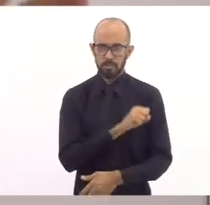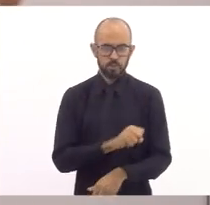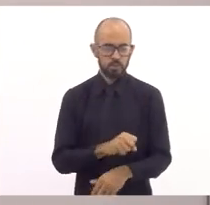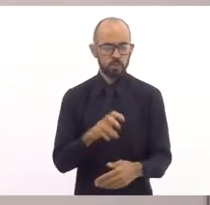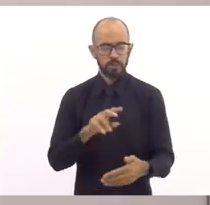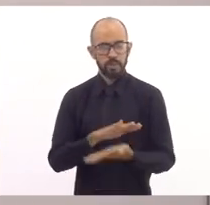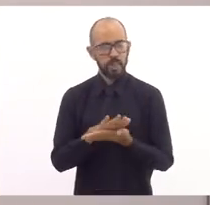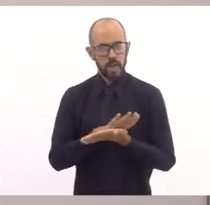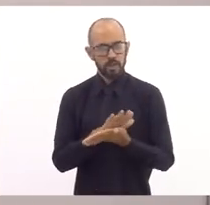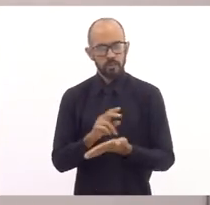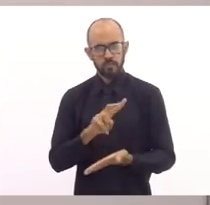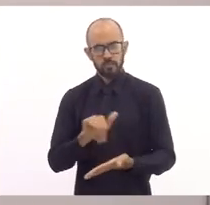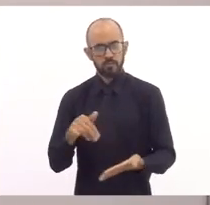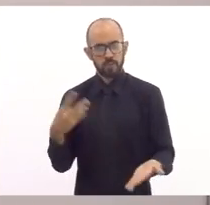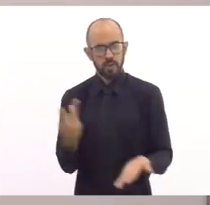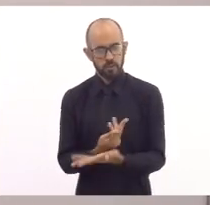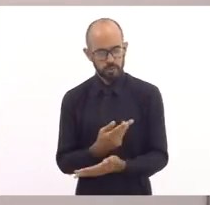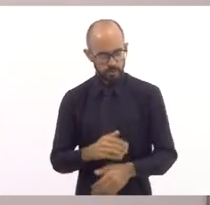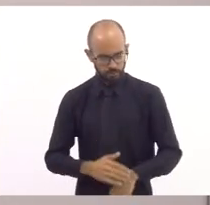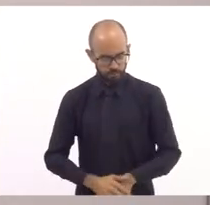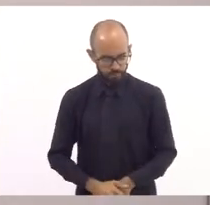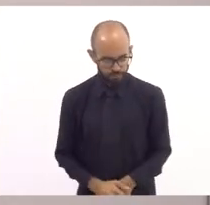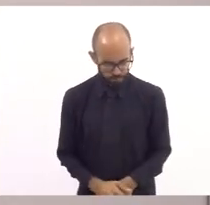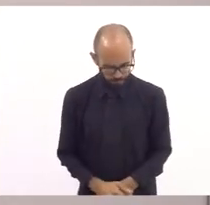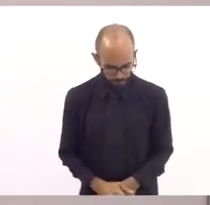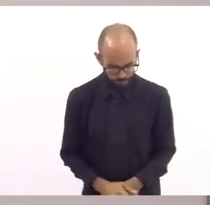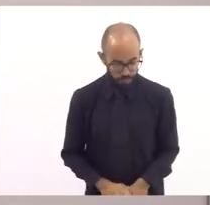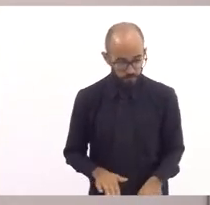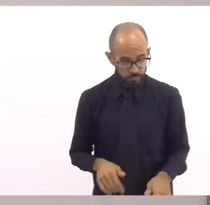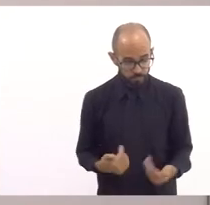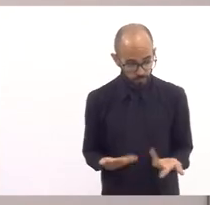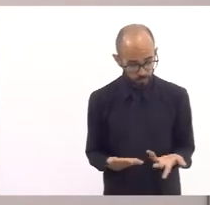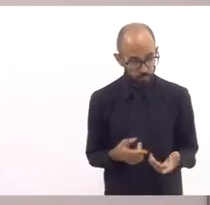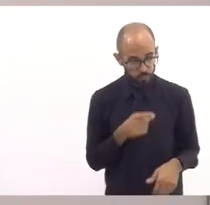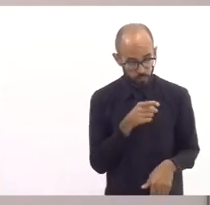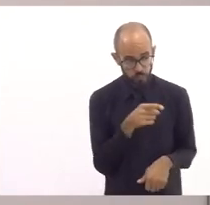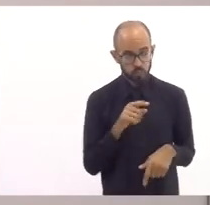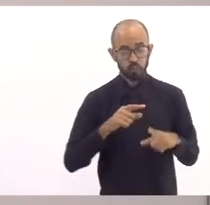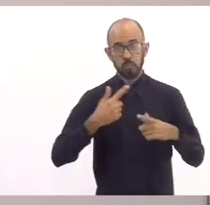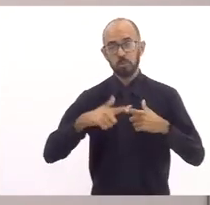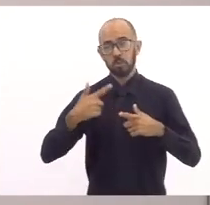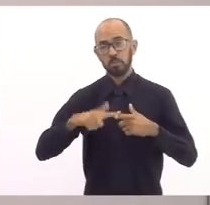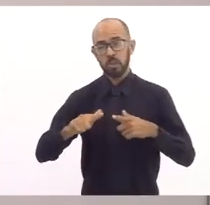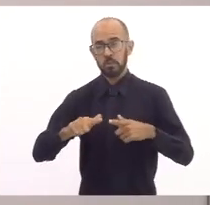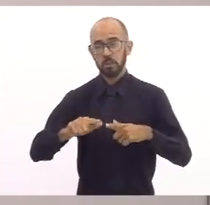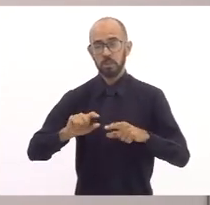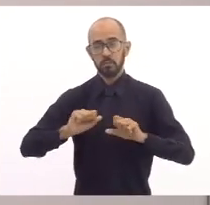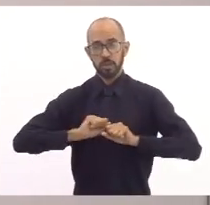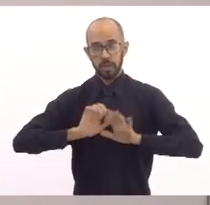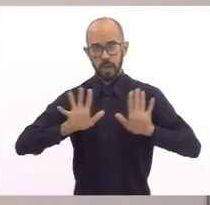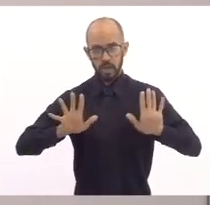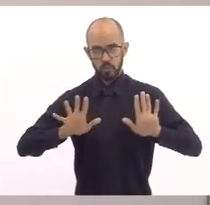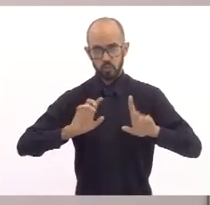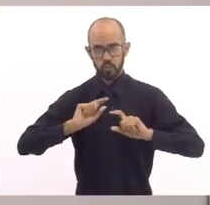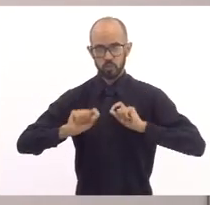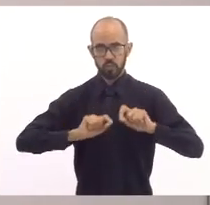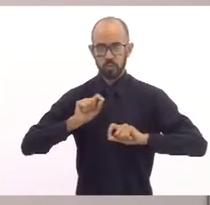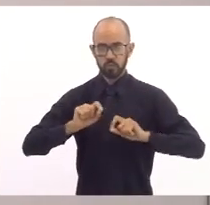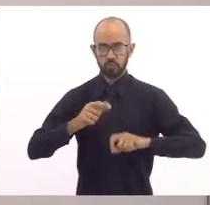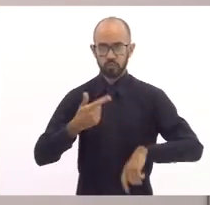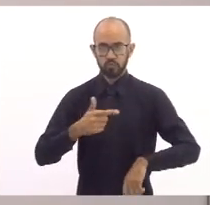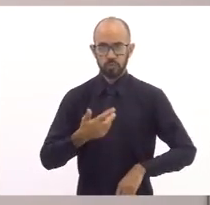vai acontecer até lá, né? Então, eu acho que essa é uma questão, deputado, para que fique claro, não há